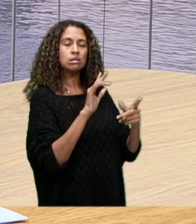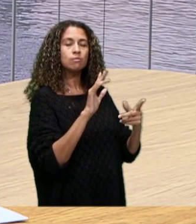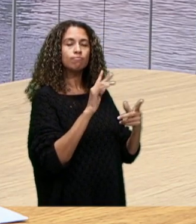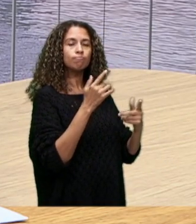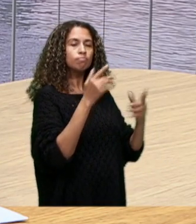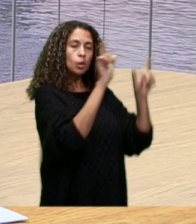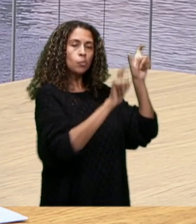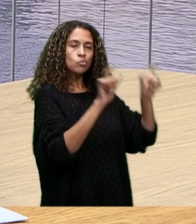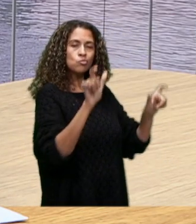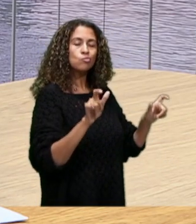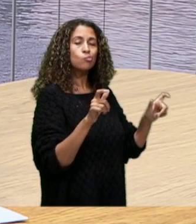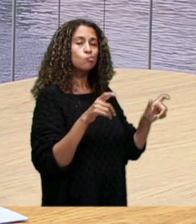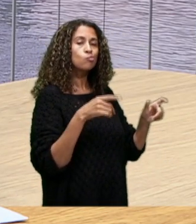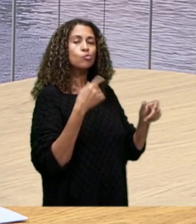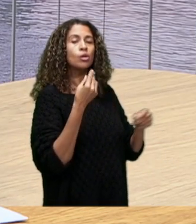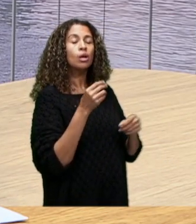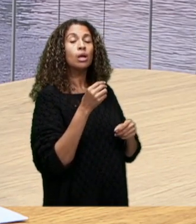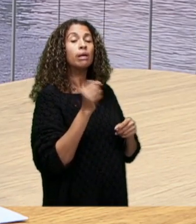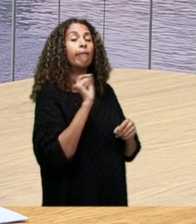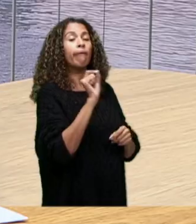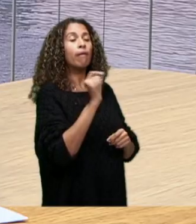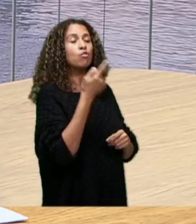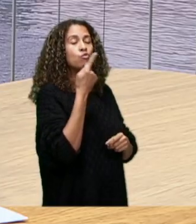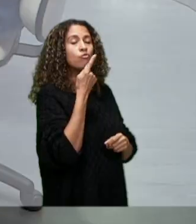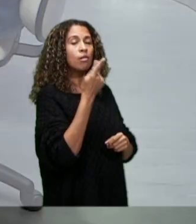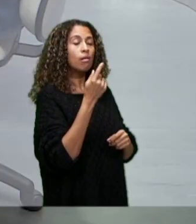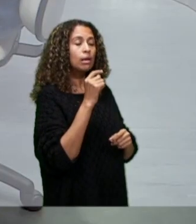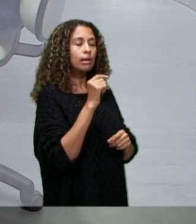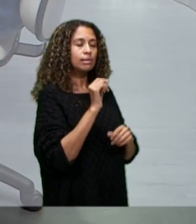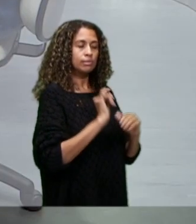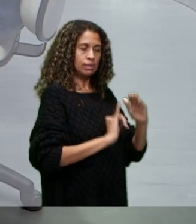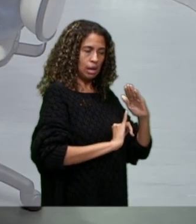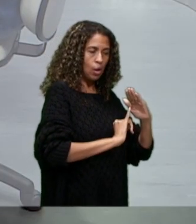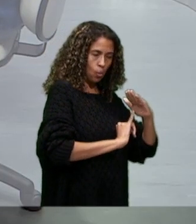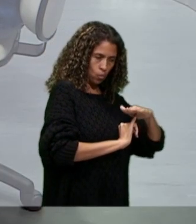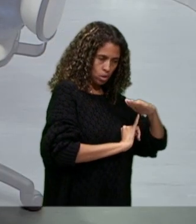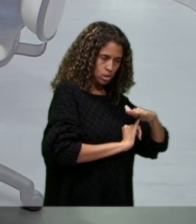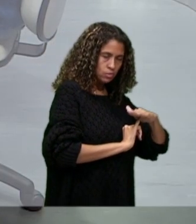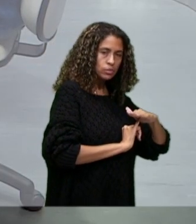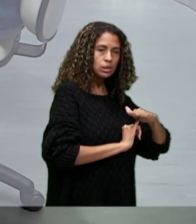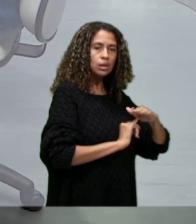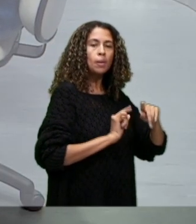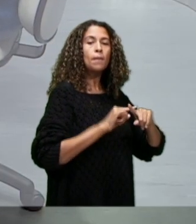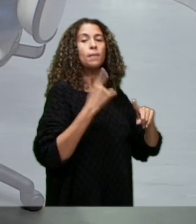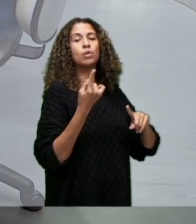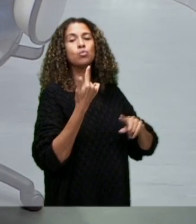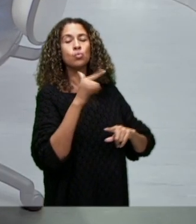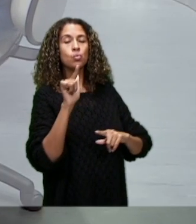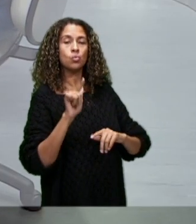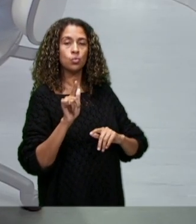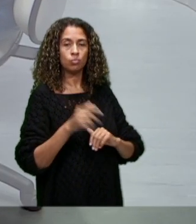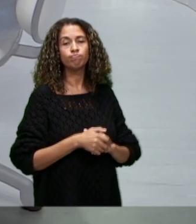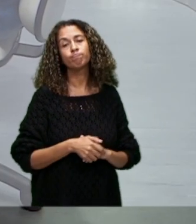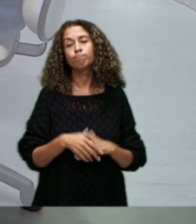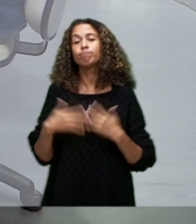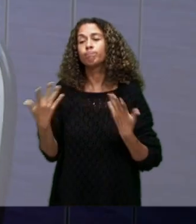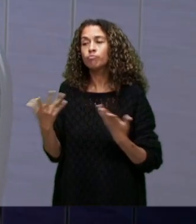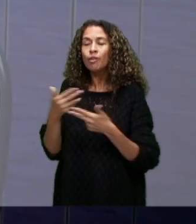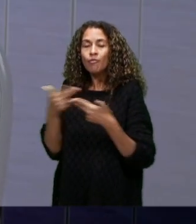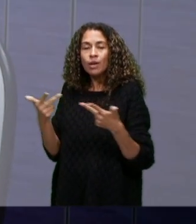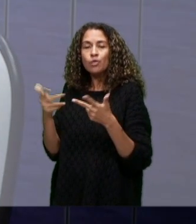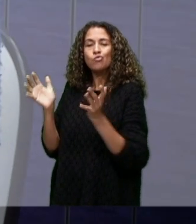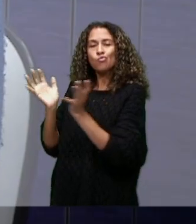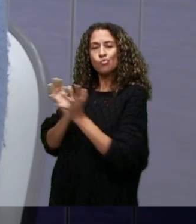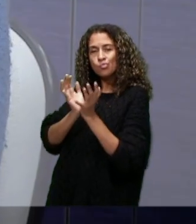atores, quem que a gente pode destacar, além da própria instituição, Instituto Federal? Então, várias